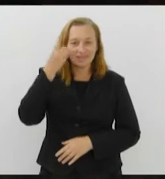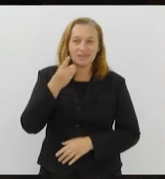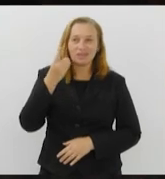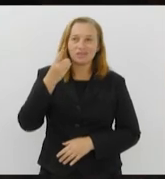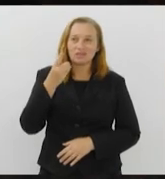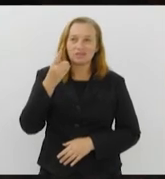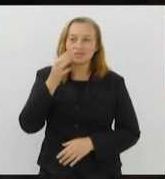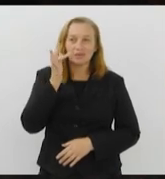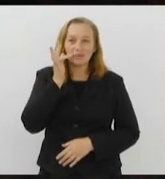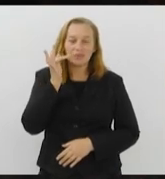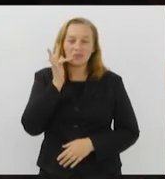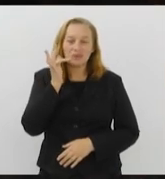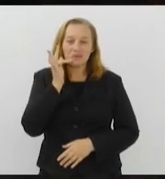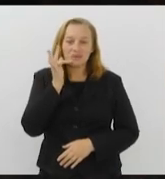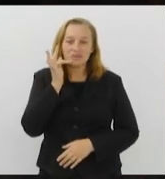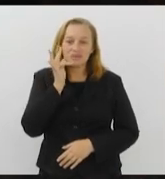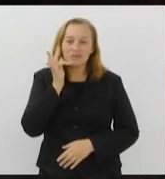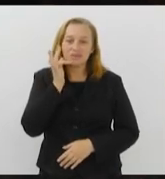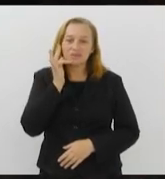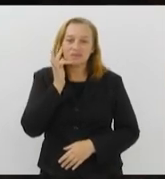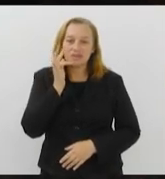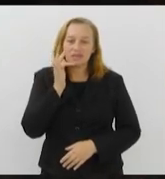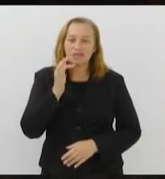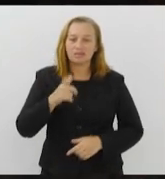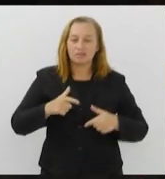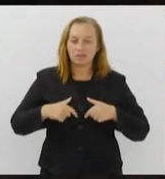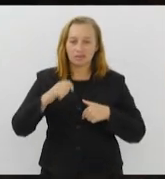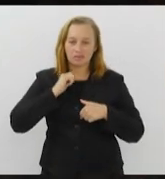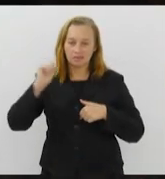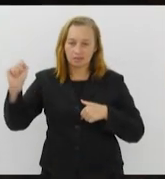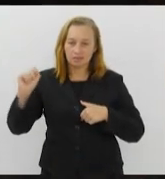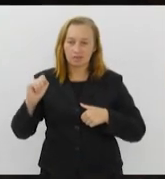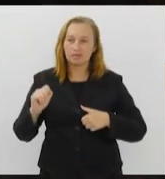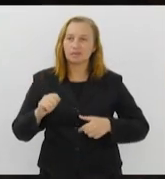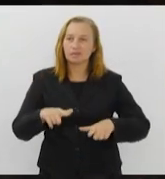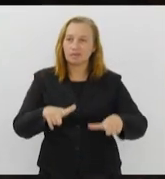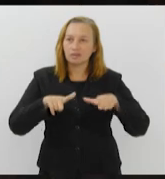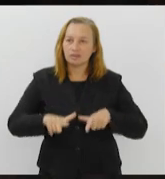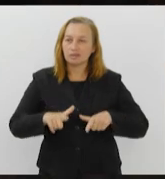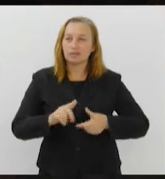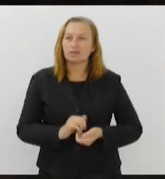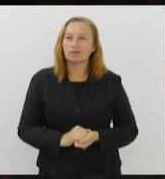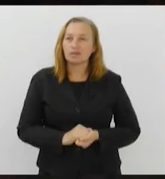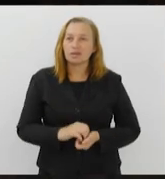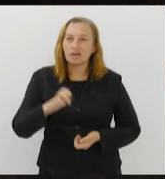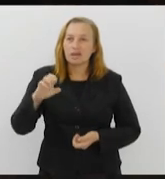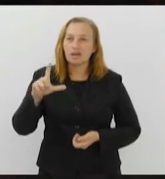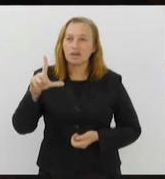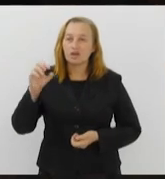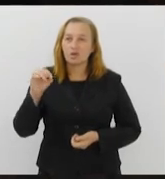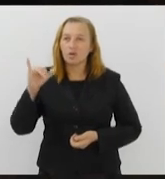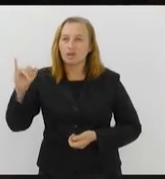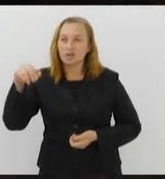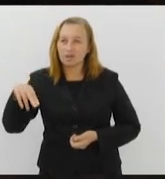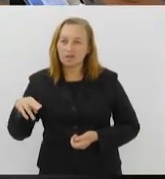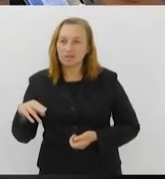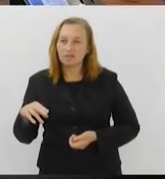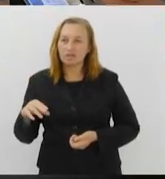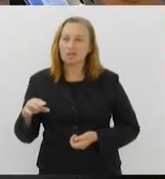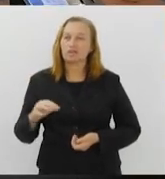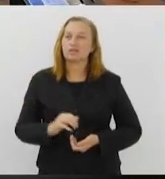Felipe Neto, que concede medalha Tiradentes e respectivo diploma ao senhor Eloy dos Santos Leite.